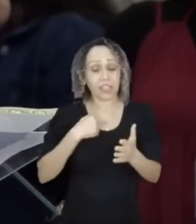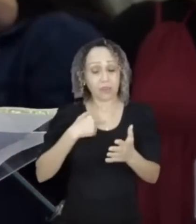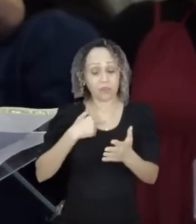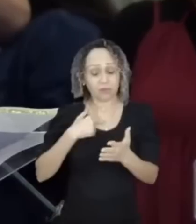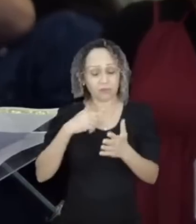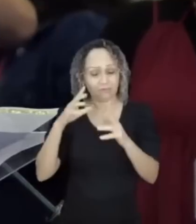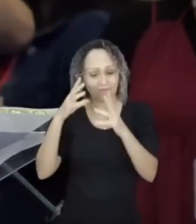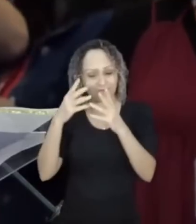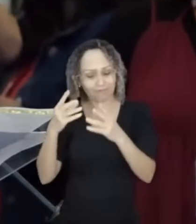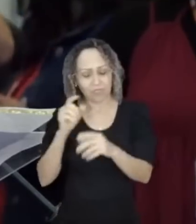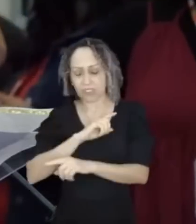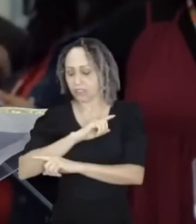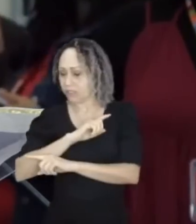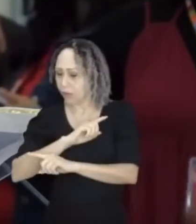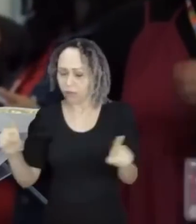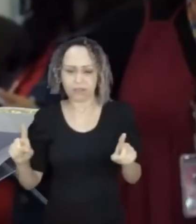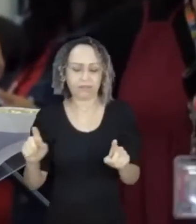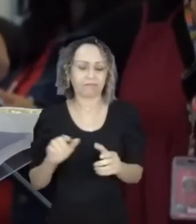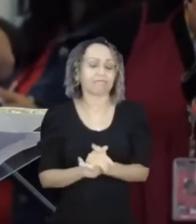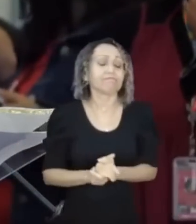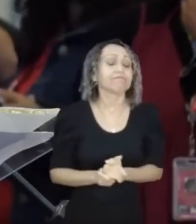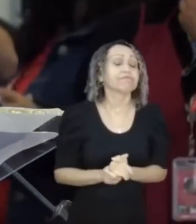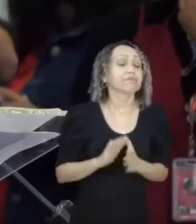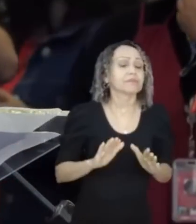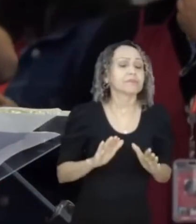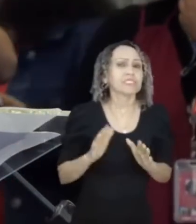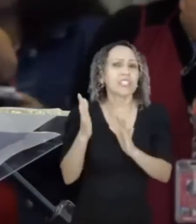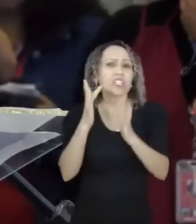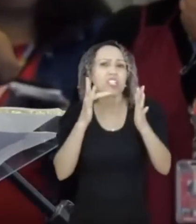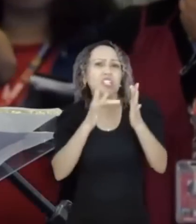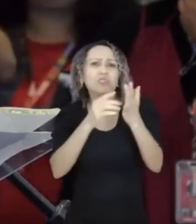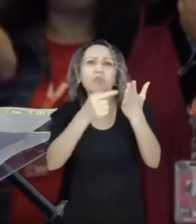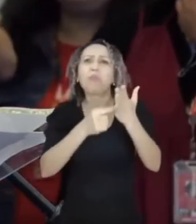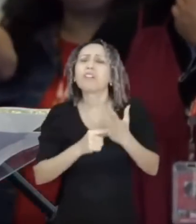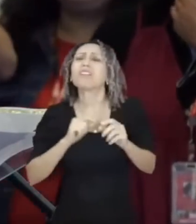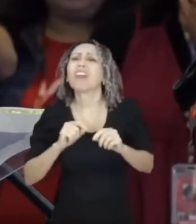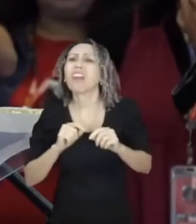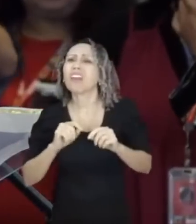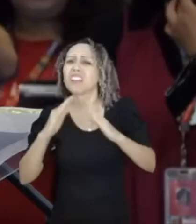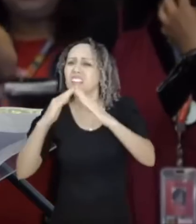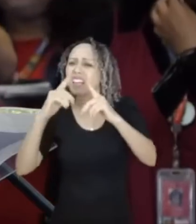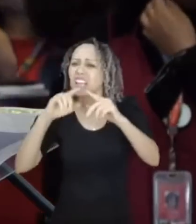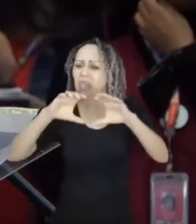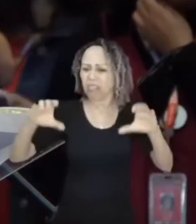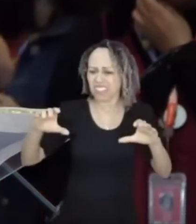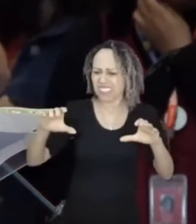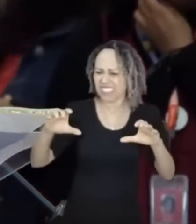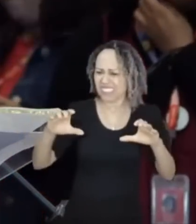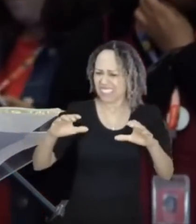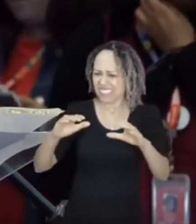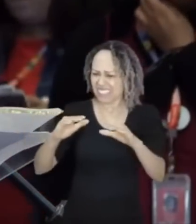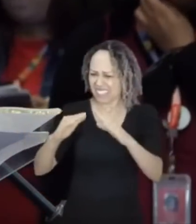todos. Jesus nos mostra que a casa dividida não prospera. A religião é para ser respeitada